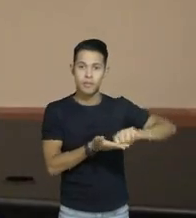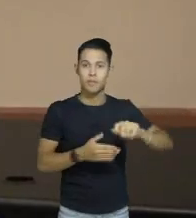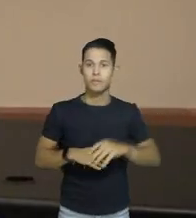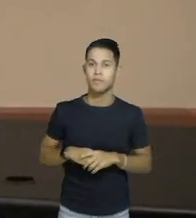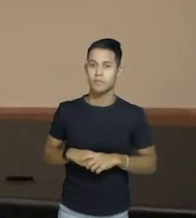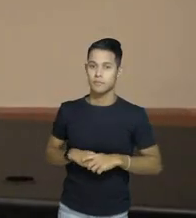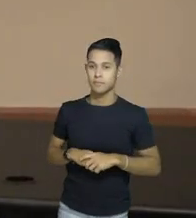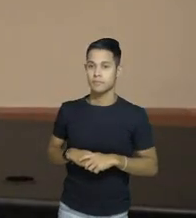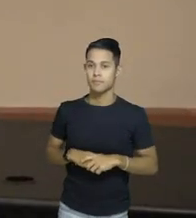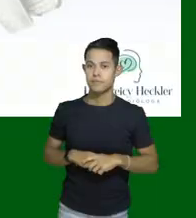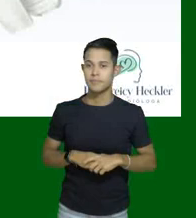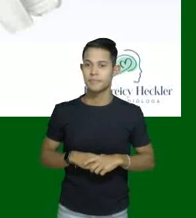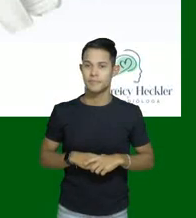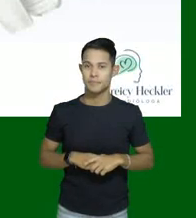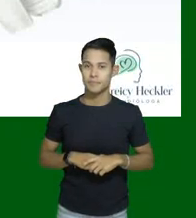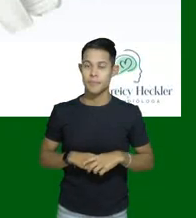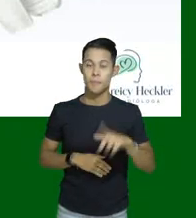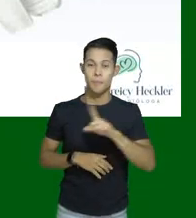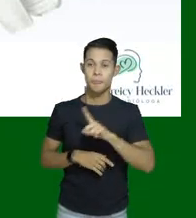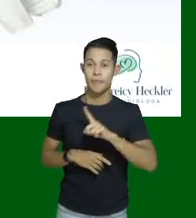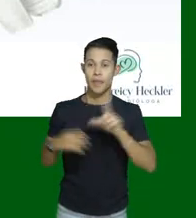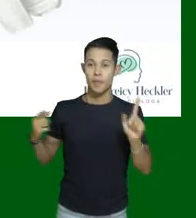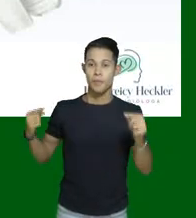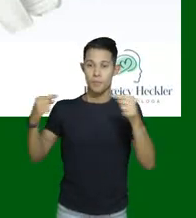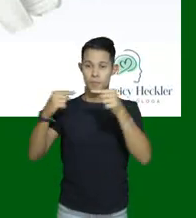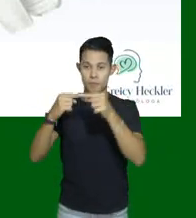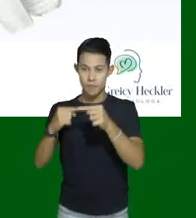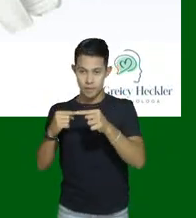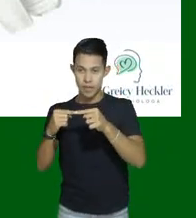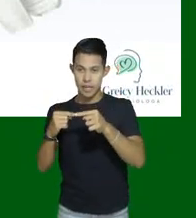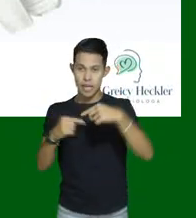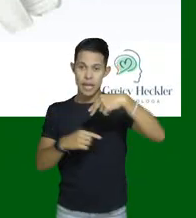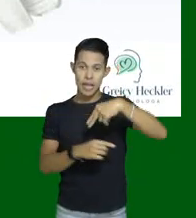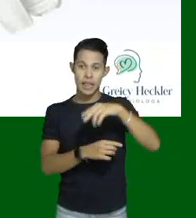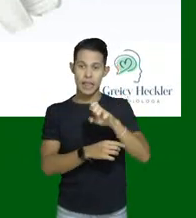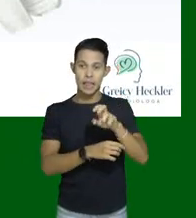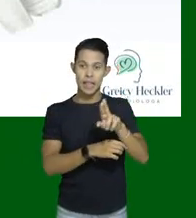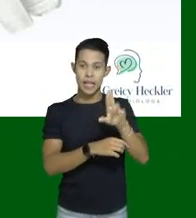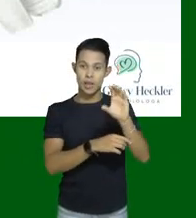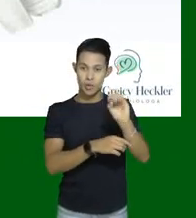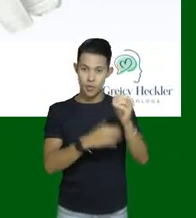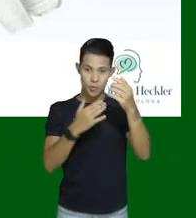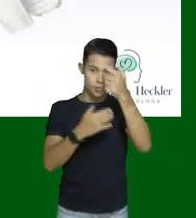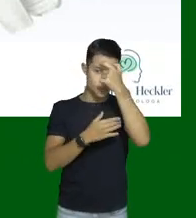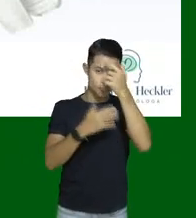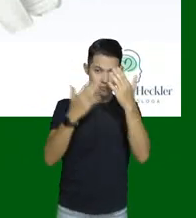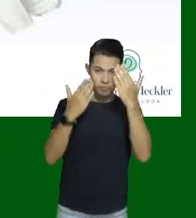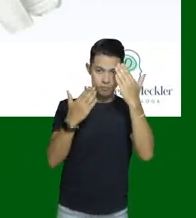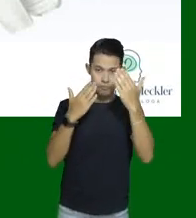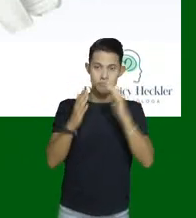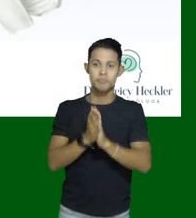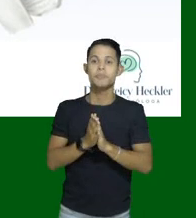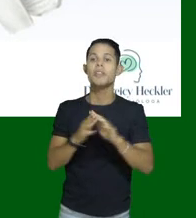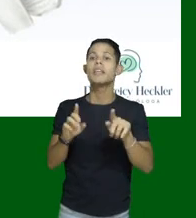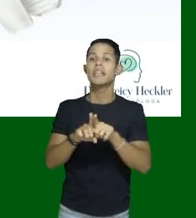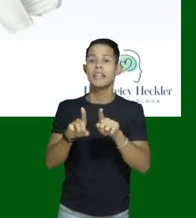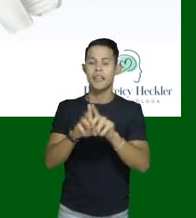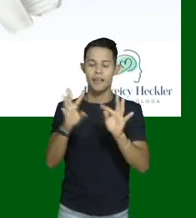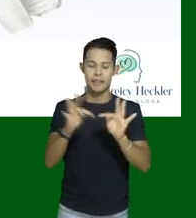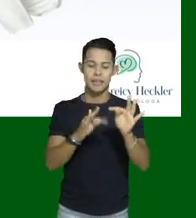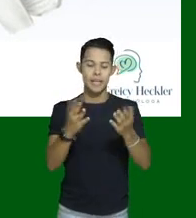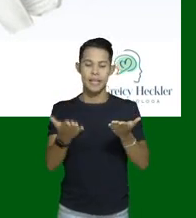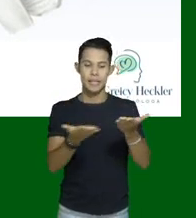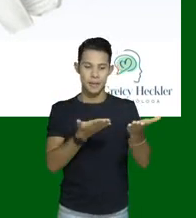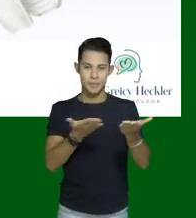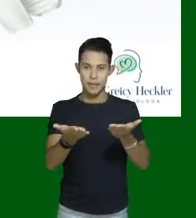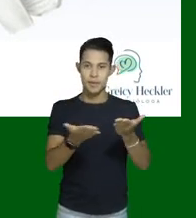Então, existe uma correspondência neurofisiológica e funcional. O TEPAC tem tratamento e é necessário,